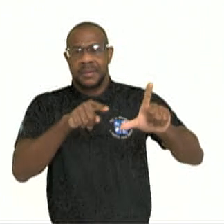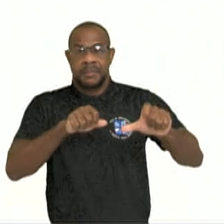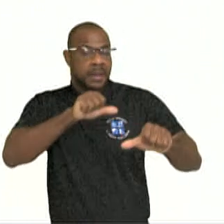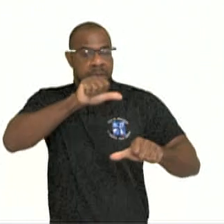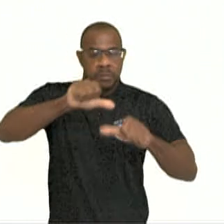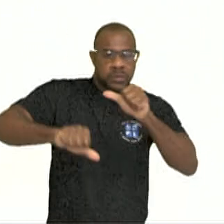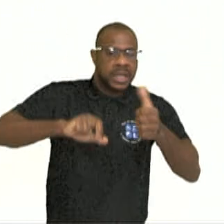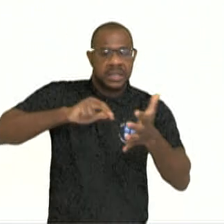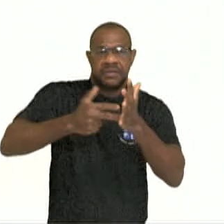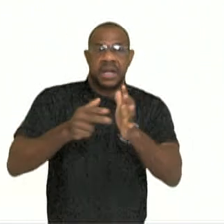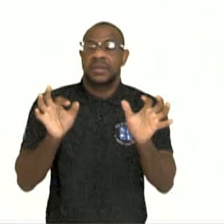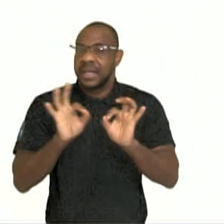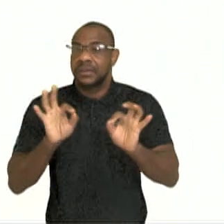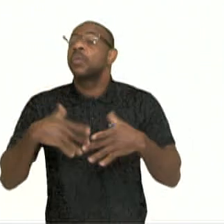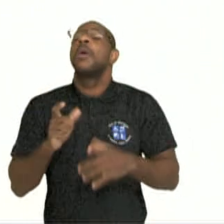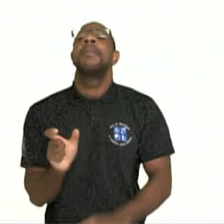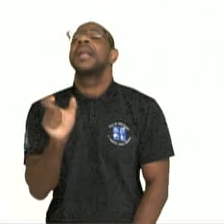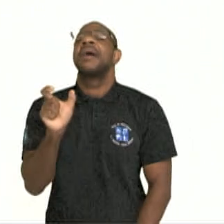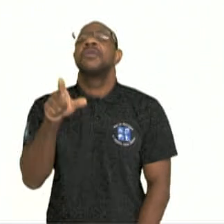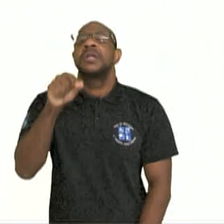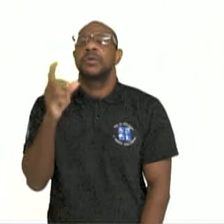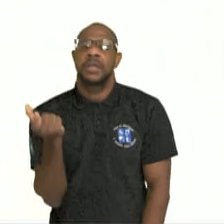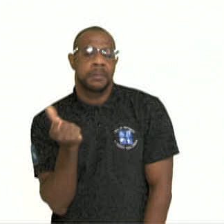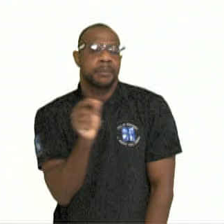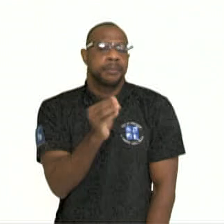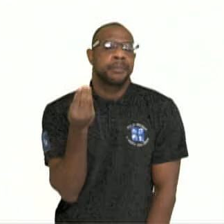qual seria essa palavra? Já voltamos.